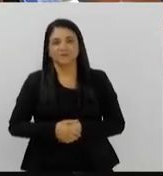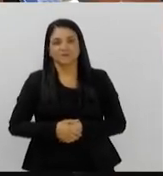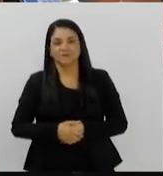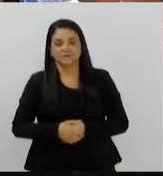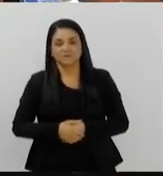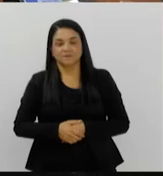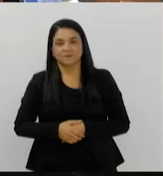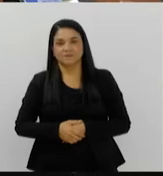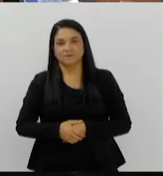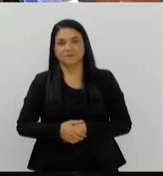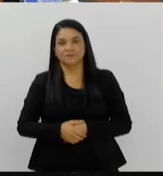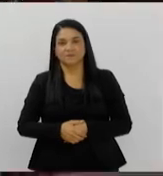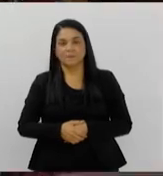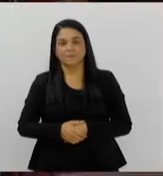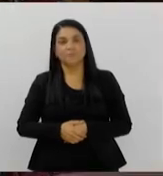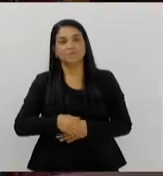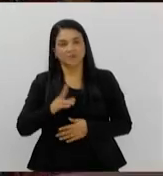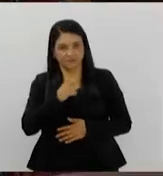Senhor presidente,